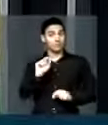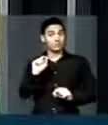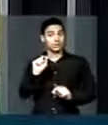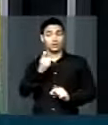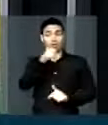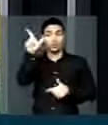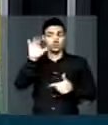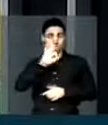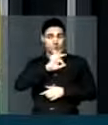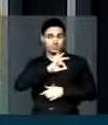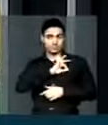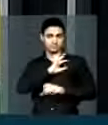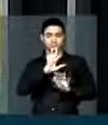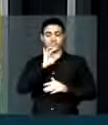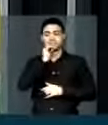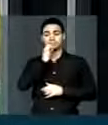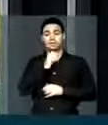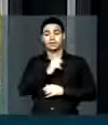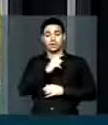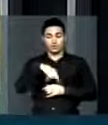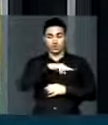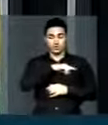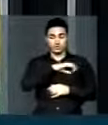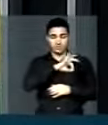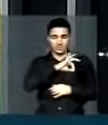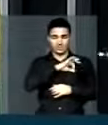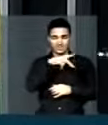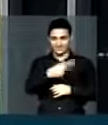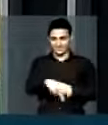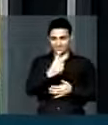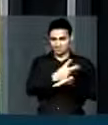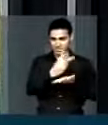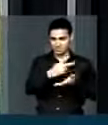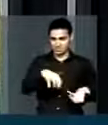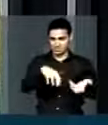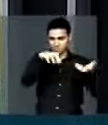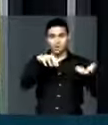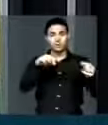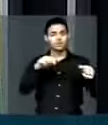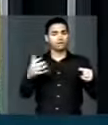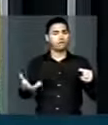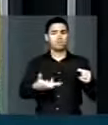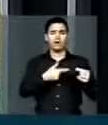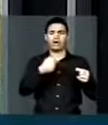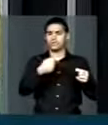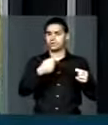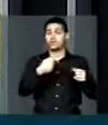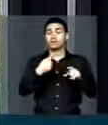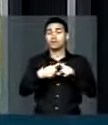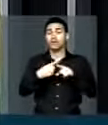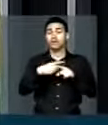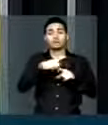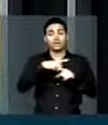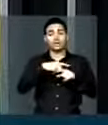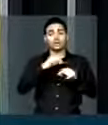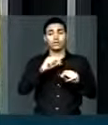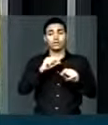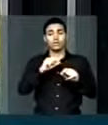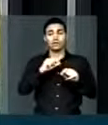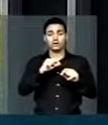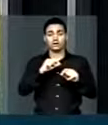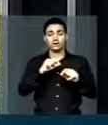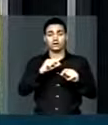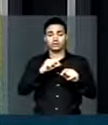das outras polícias. A nossa polícia legislativa é realmente brilhante, possui um aparato